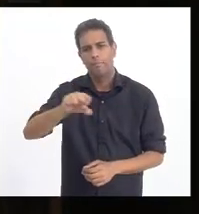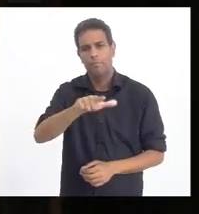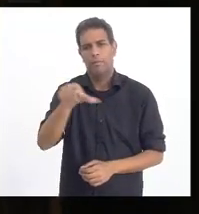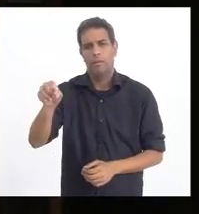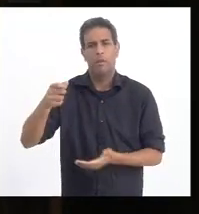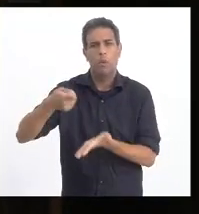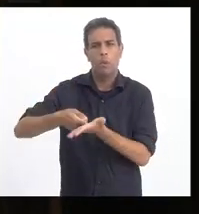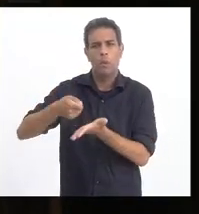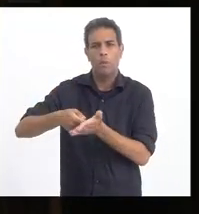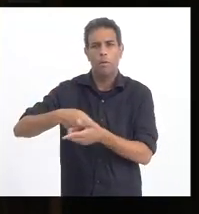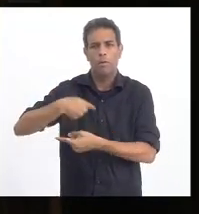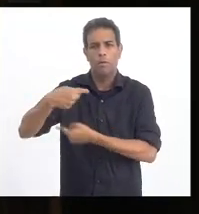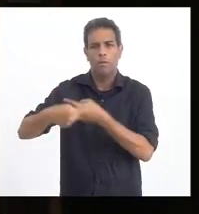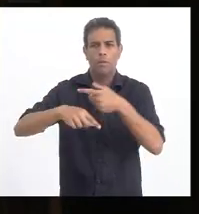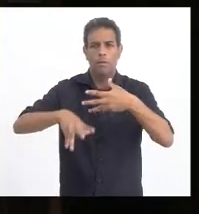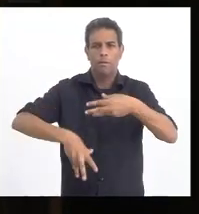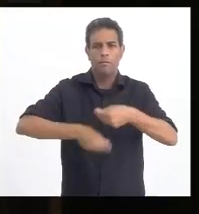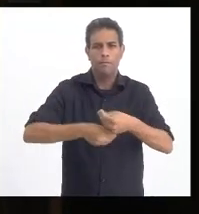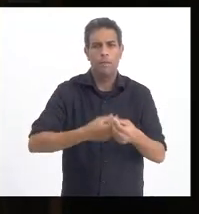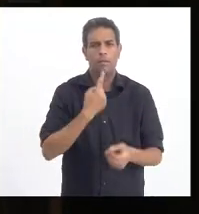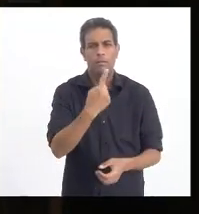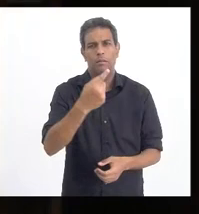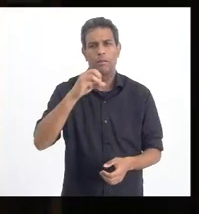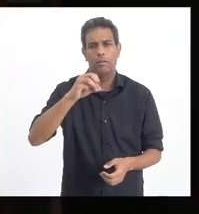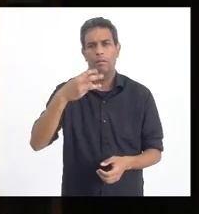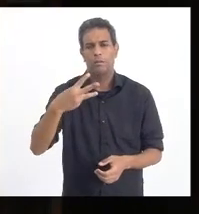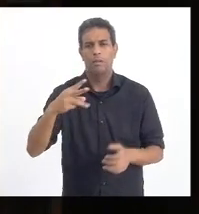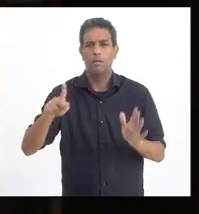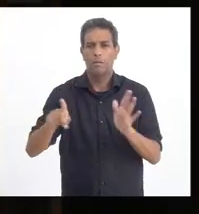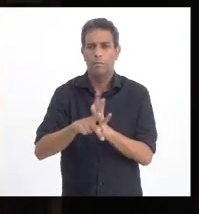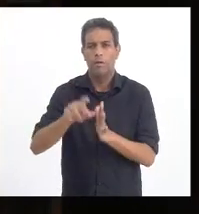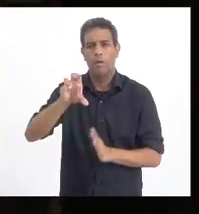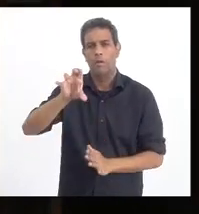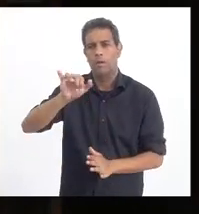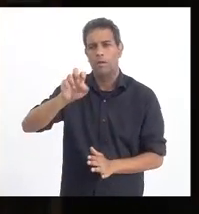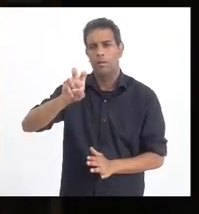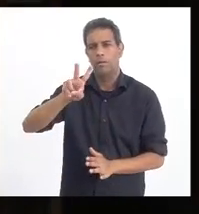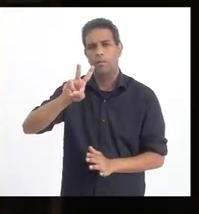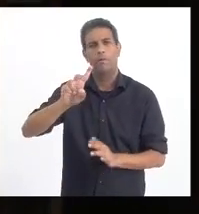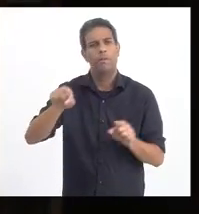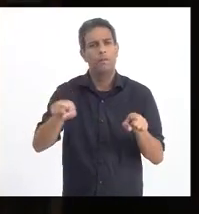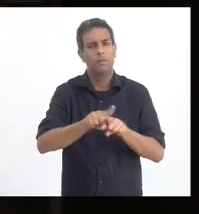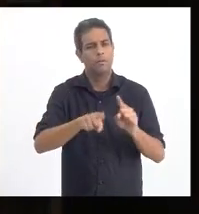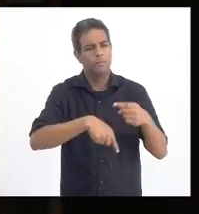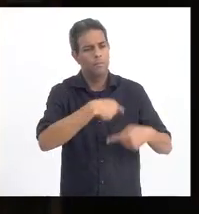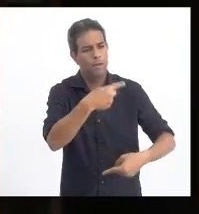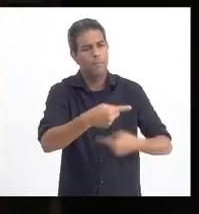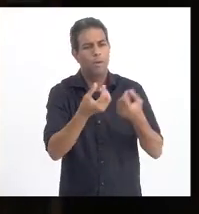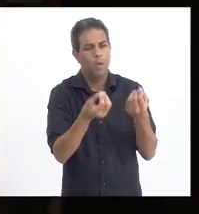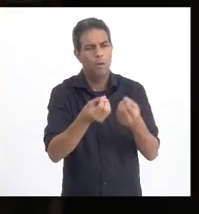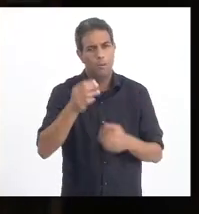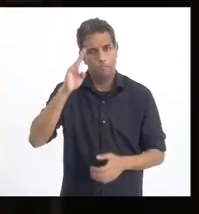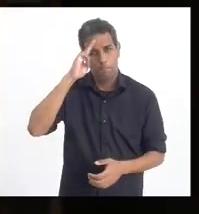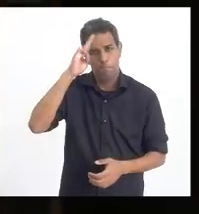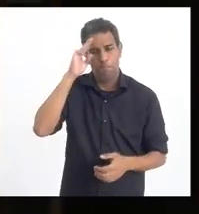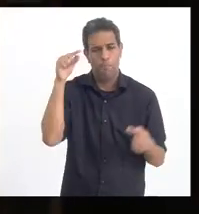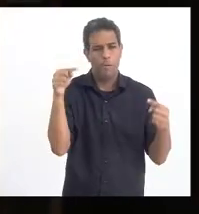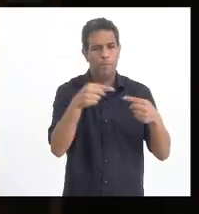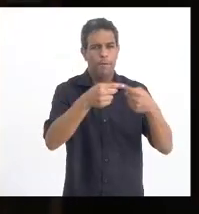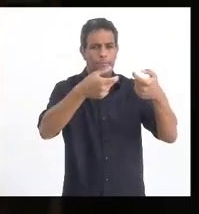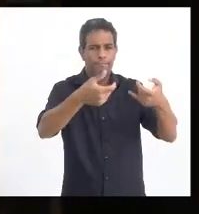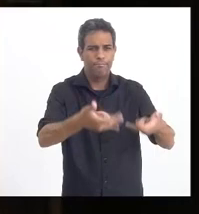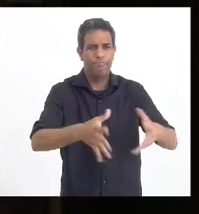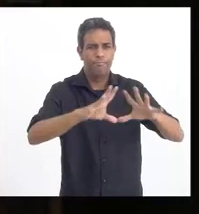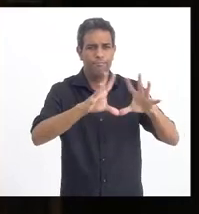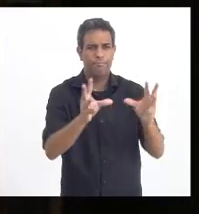obrigatória da emenda 103 ela já conta para o serviço e nós aqui tivemos que repetir porque ela menciona explicitamente